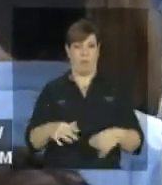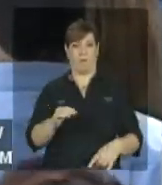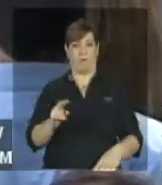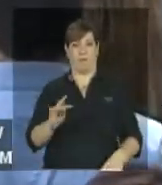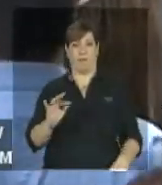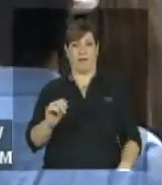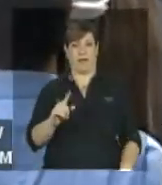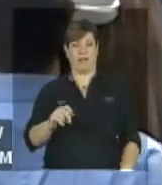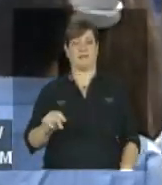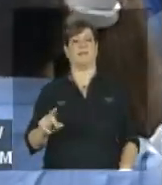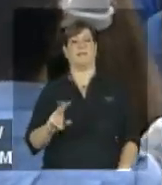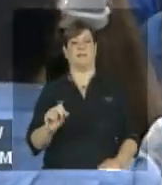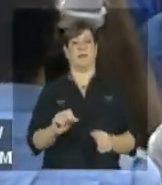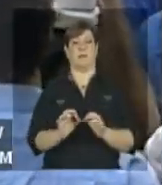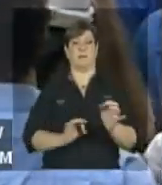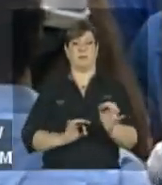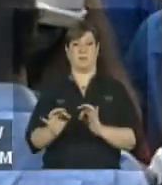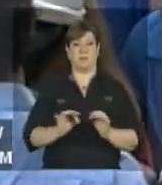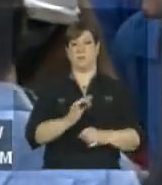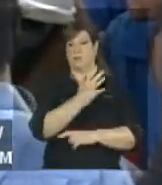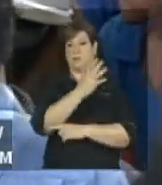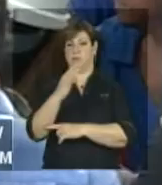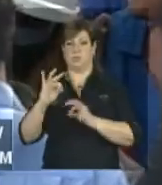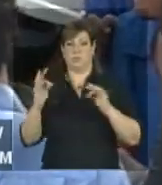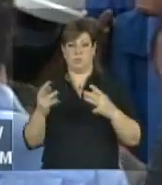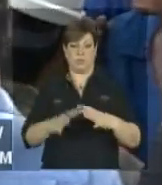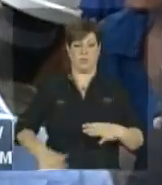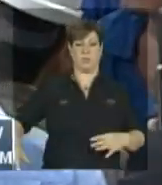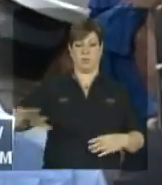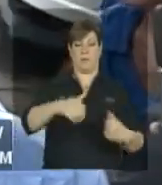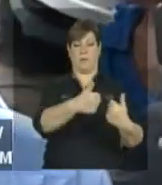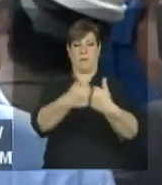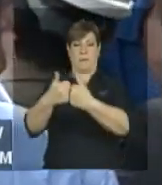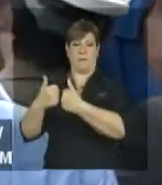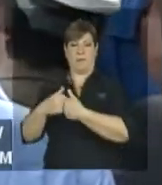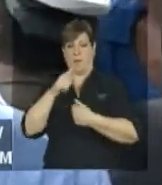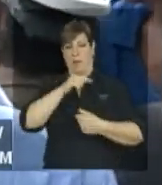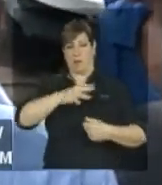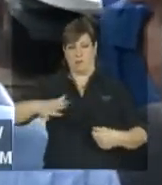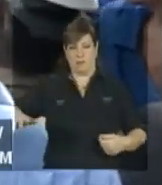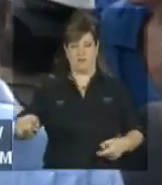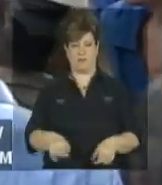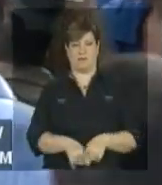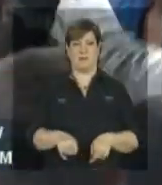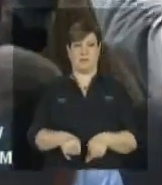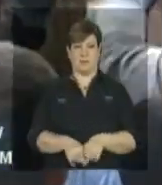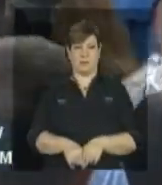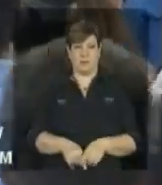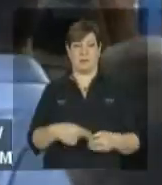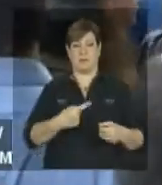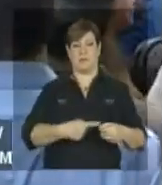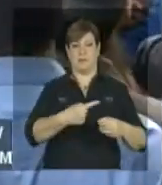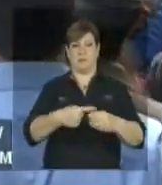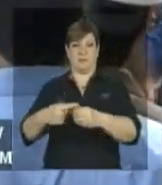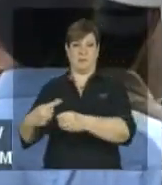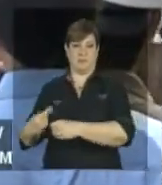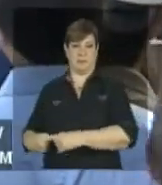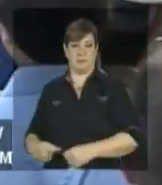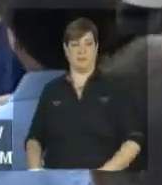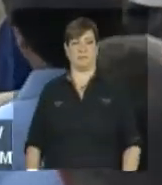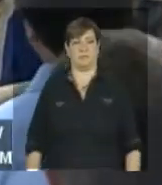vai requalificar e urbanizar toda a orla da capital cearense nos bairros de Pirambu, Cristo Redentor e Barra do